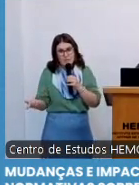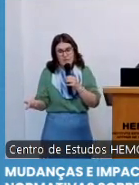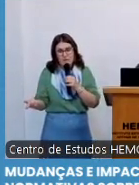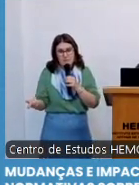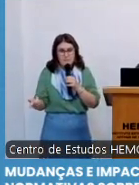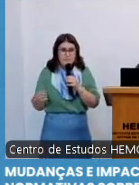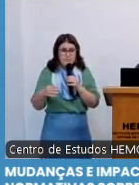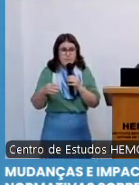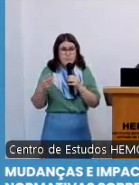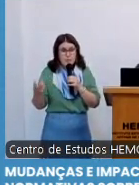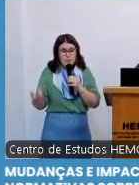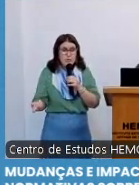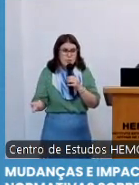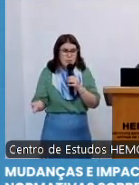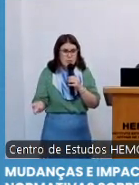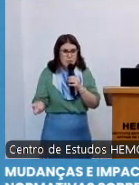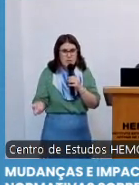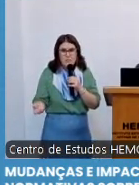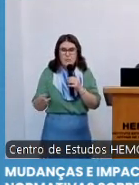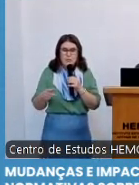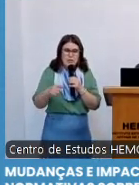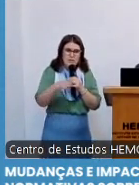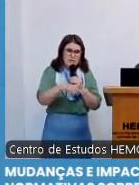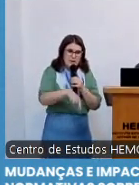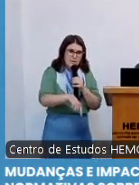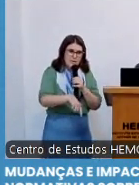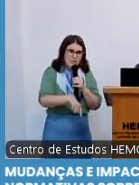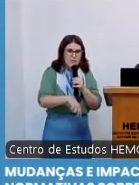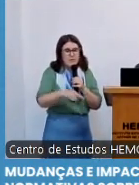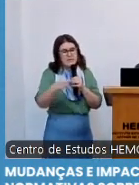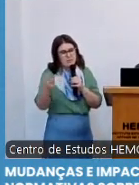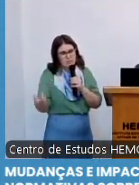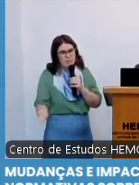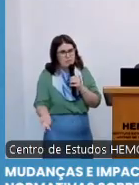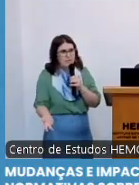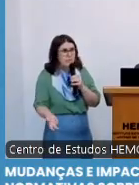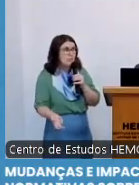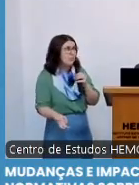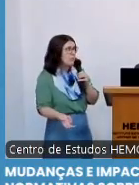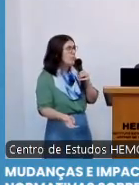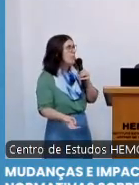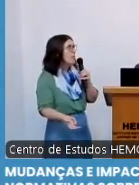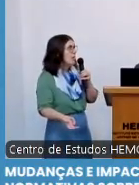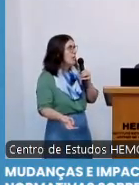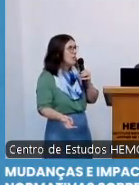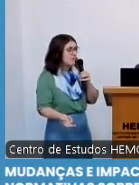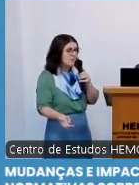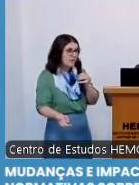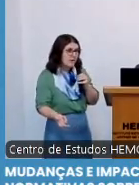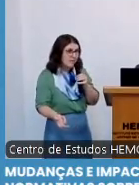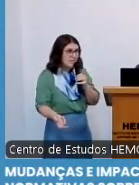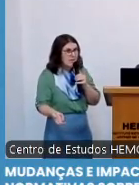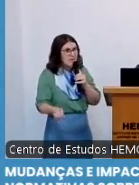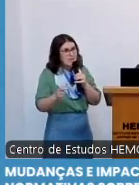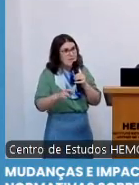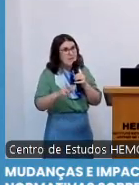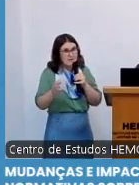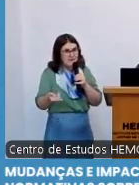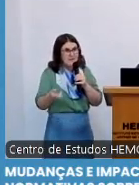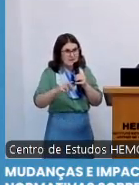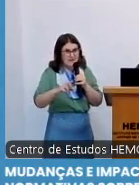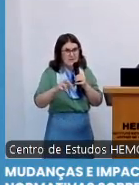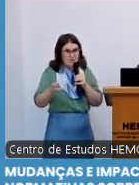nós vamos ter durante um bom tempo projetos na plataforma Brasil e projetos no novo sistema.